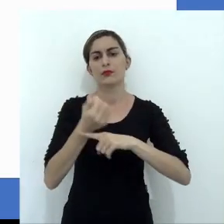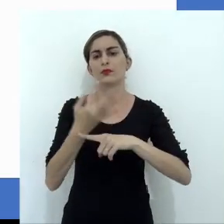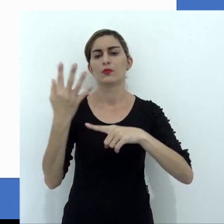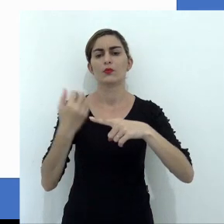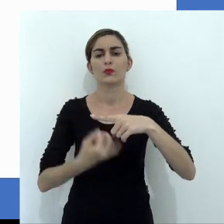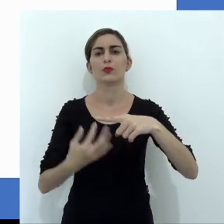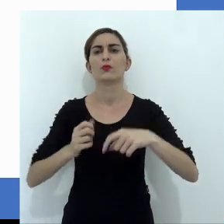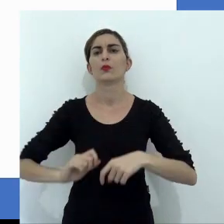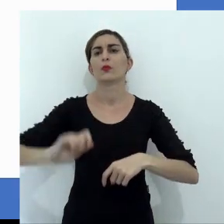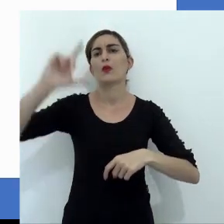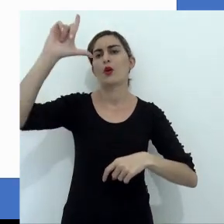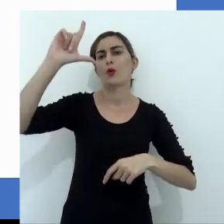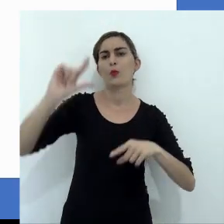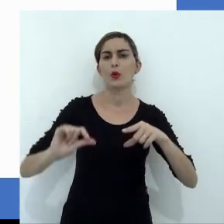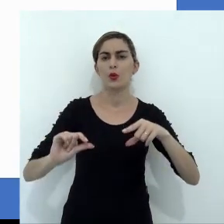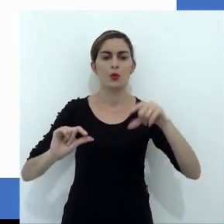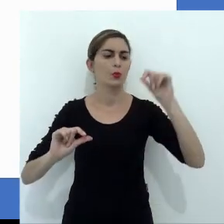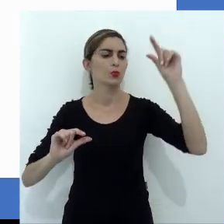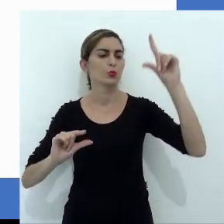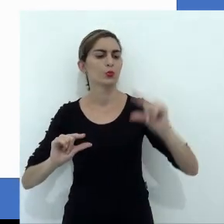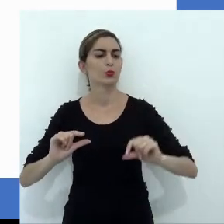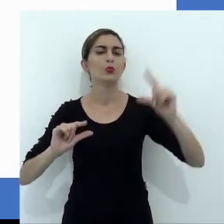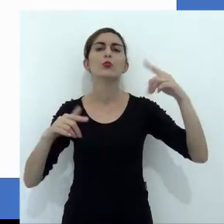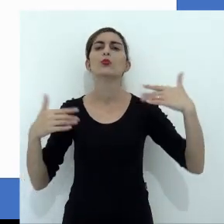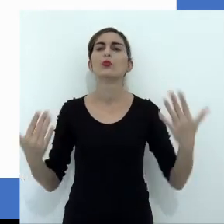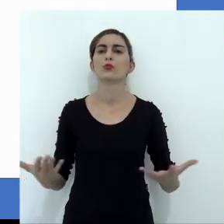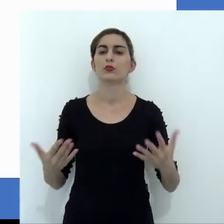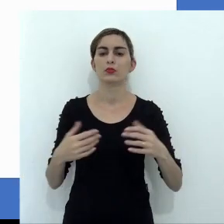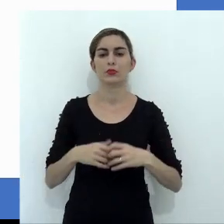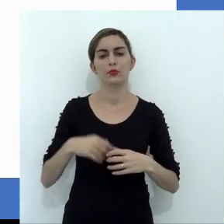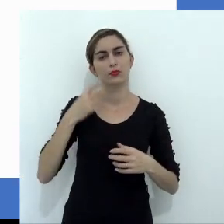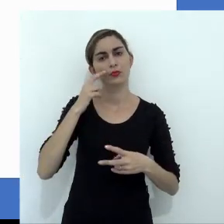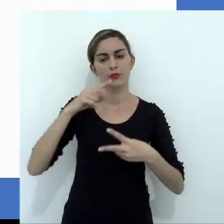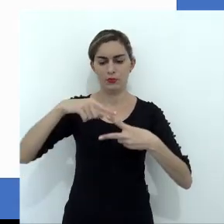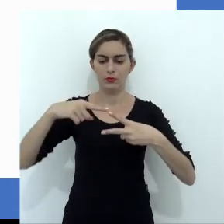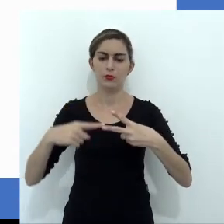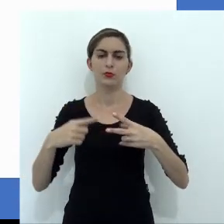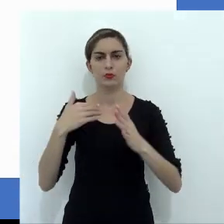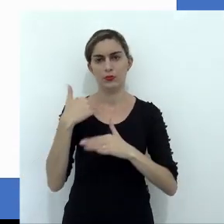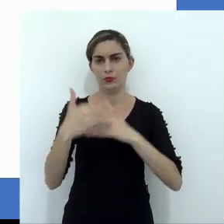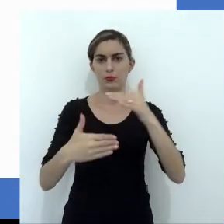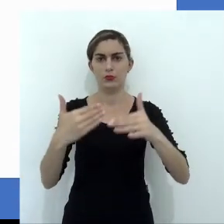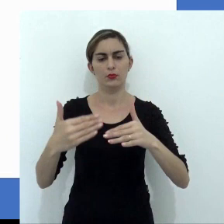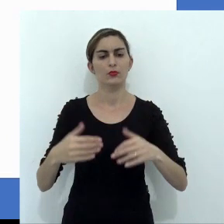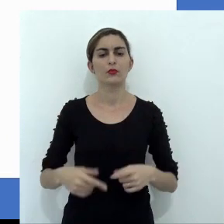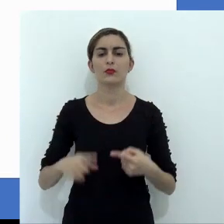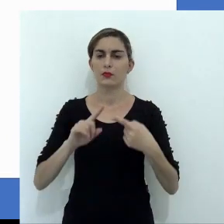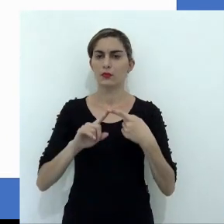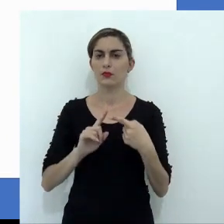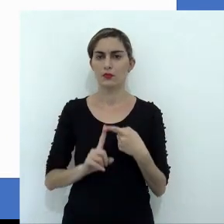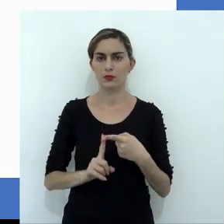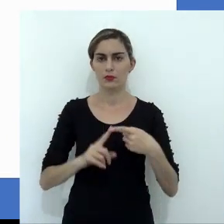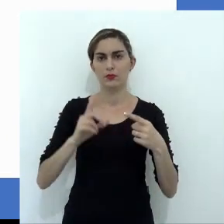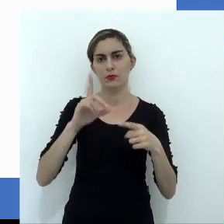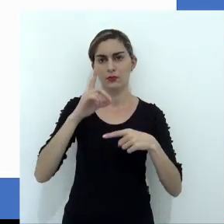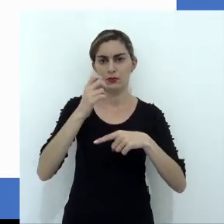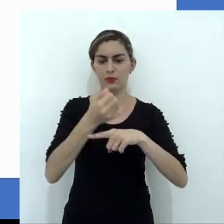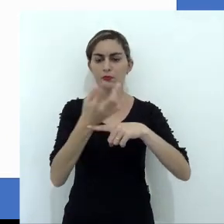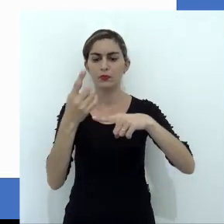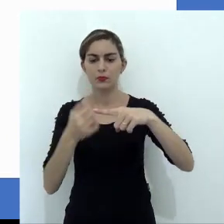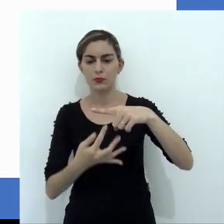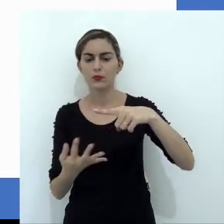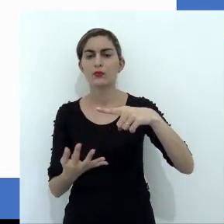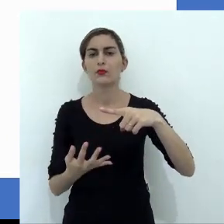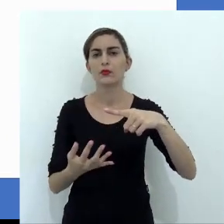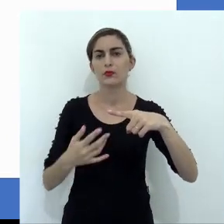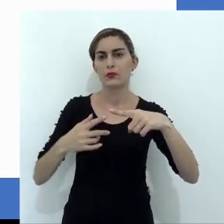é maior ou menor do que a outra, professor? Bom, então a gente vai ver dois processos aqui, tá? O primeiro deles, ó, se os